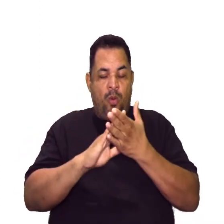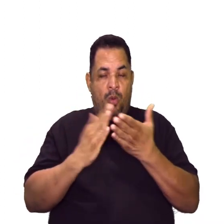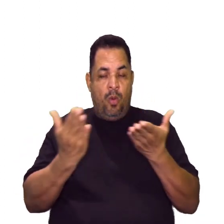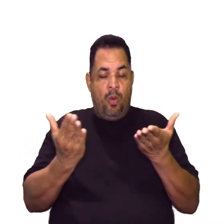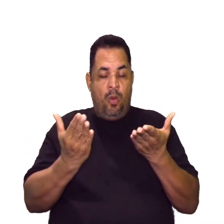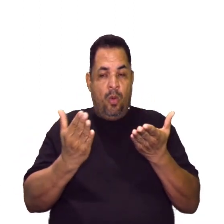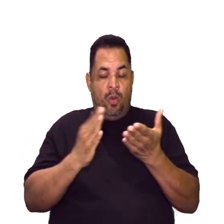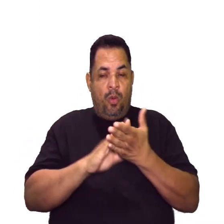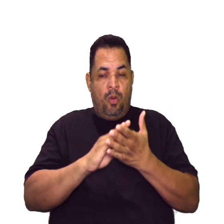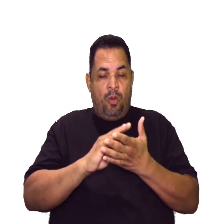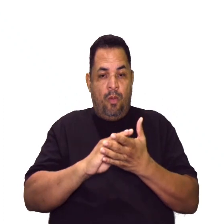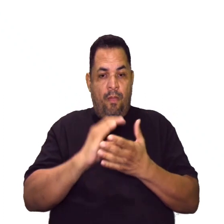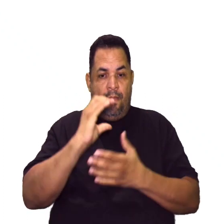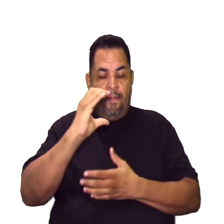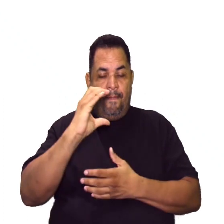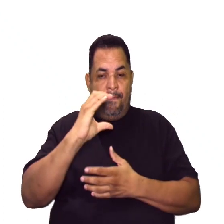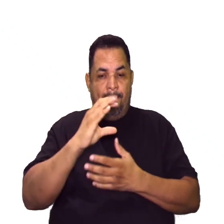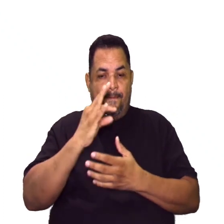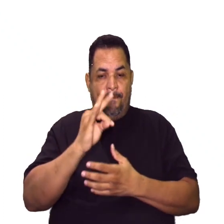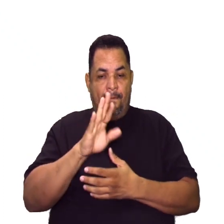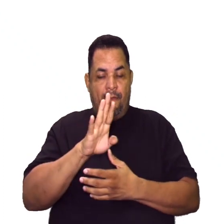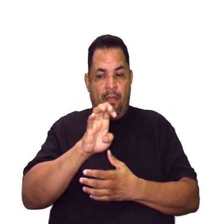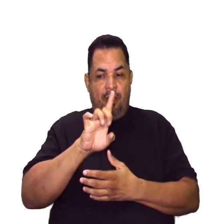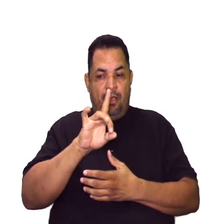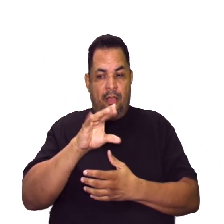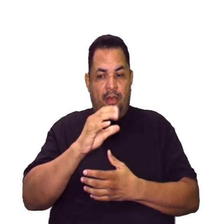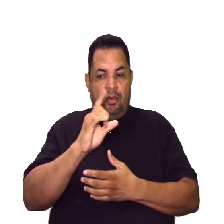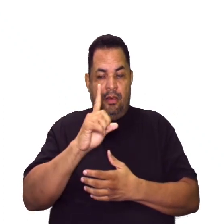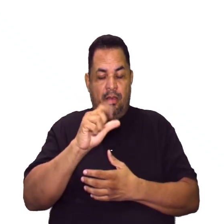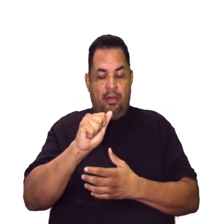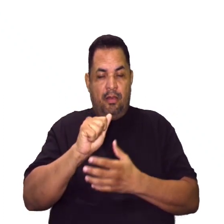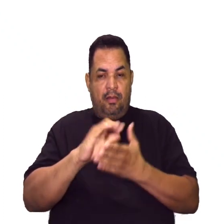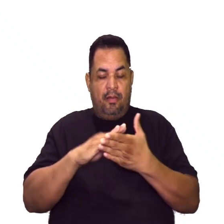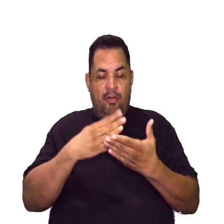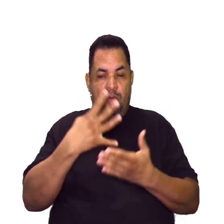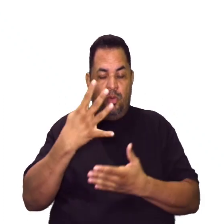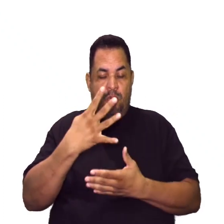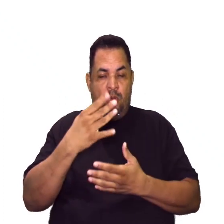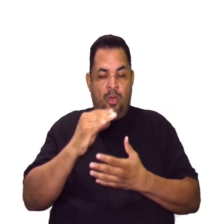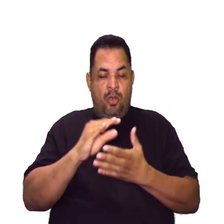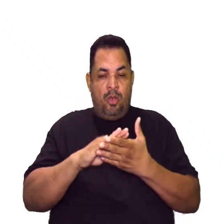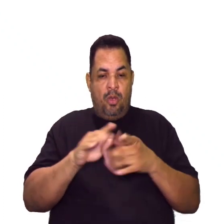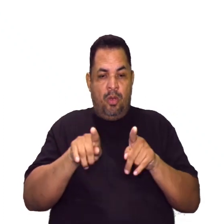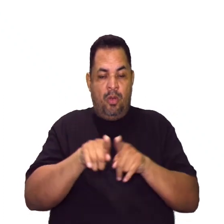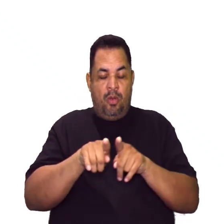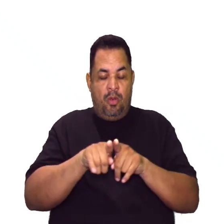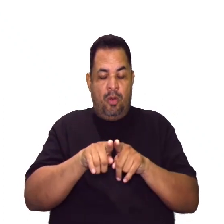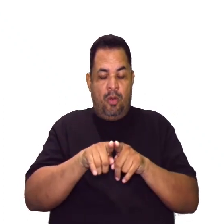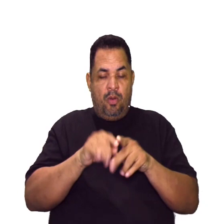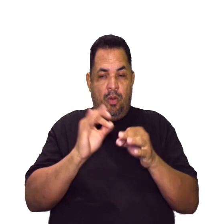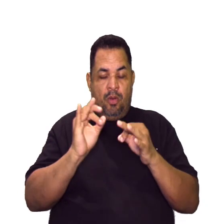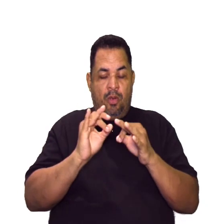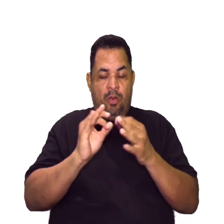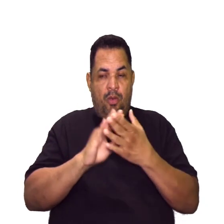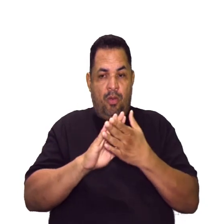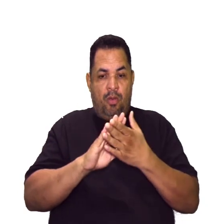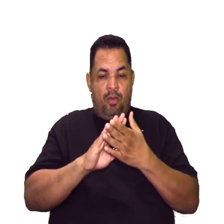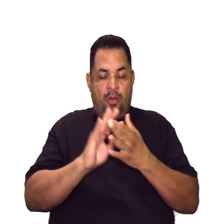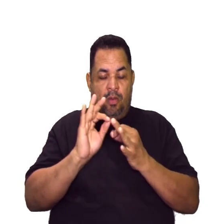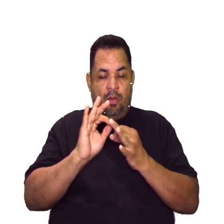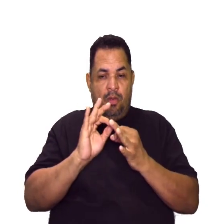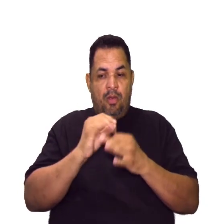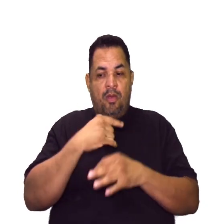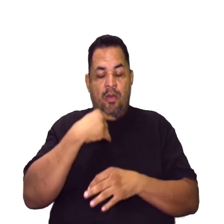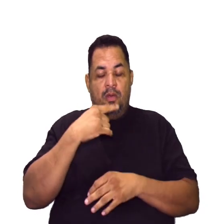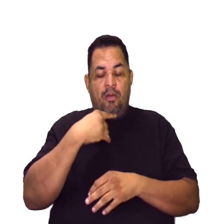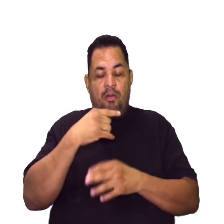diria, carbono faz tetraédrica. A água faz angular. A dúvida para você